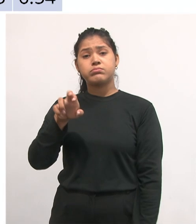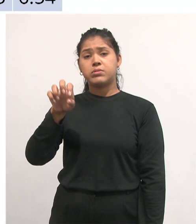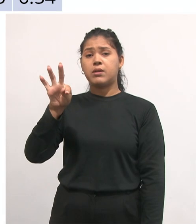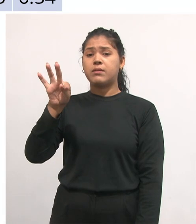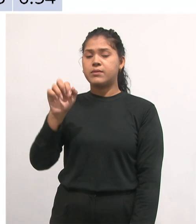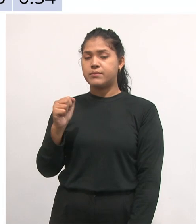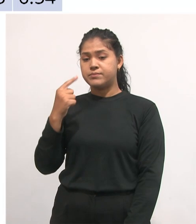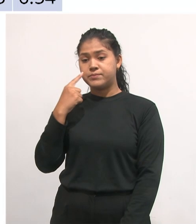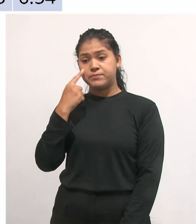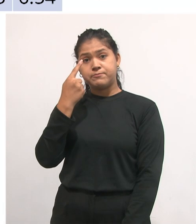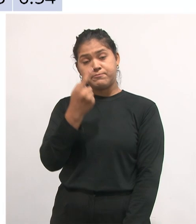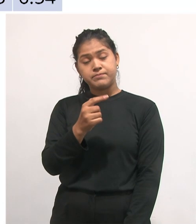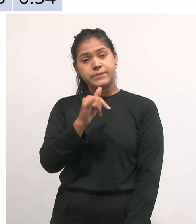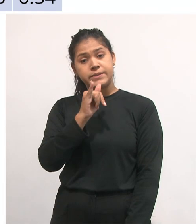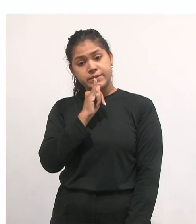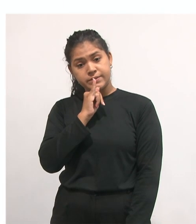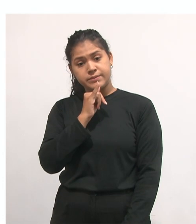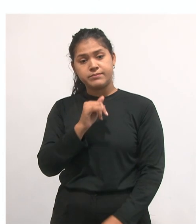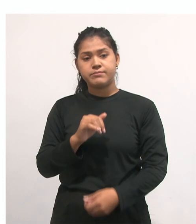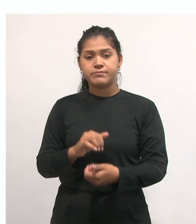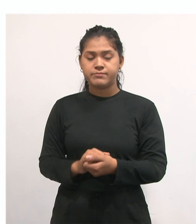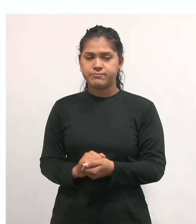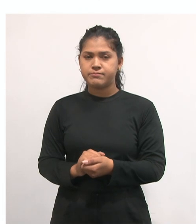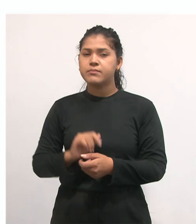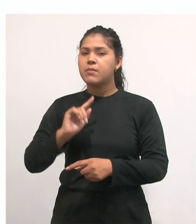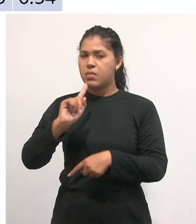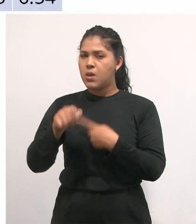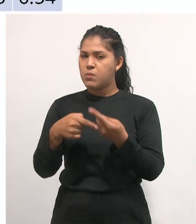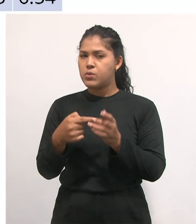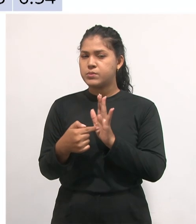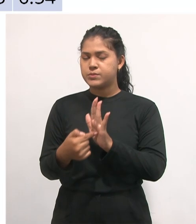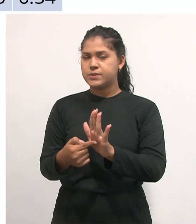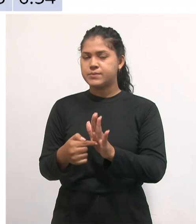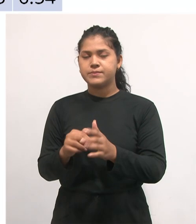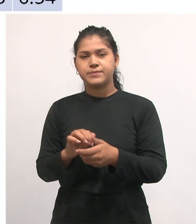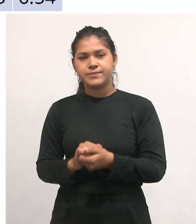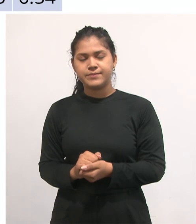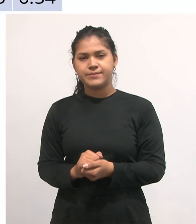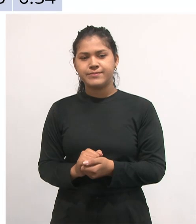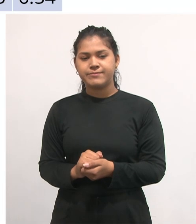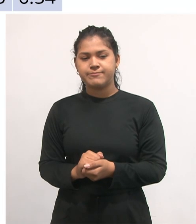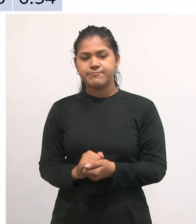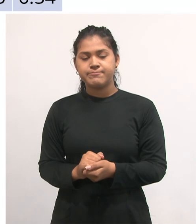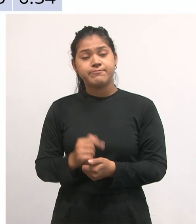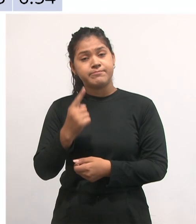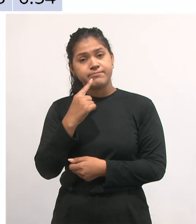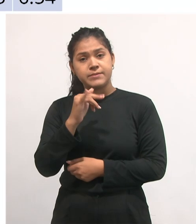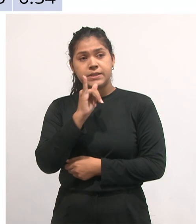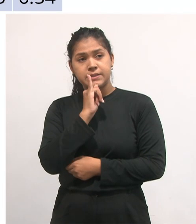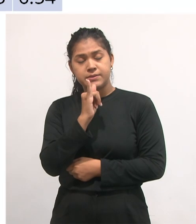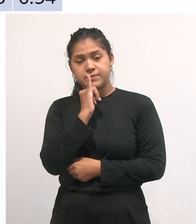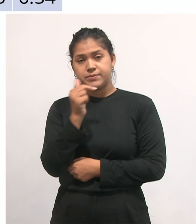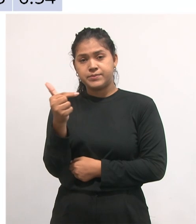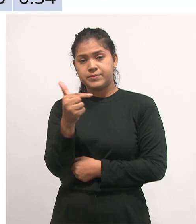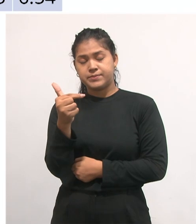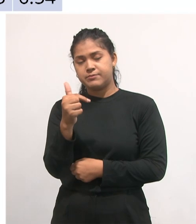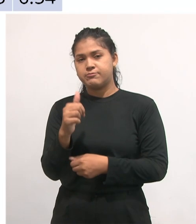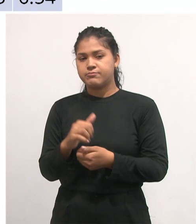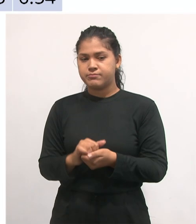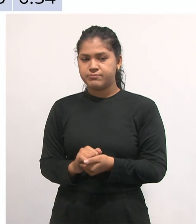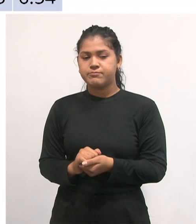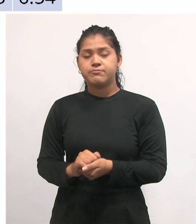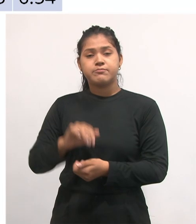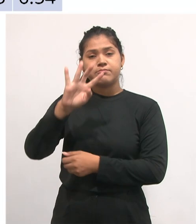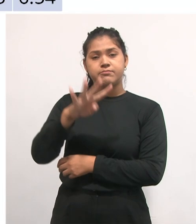exemplo, ok? Tem mais um outro exemplo, a reta a gente vai definir já aqui na frente. Aqui temos mais um outro exemplo. Ó. A tabela a